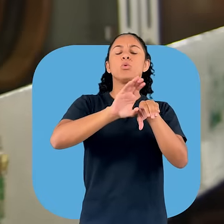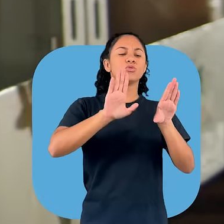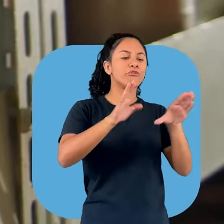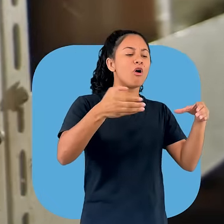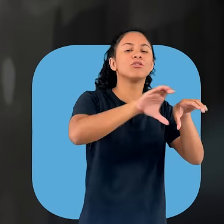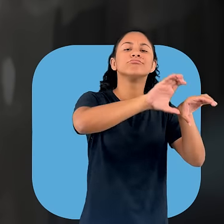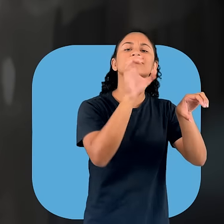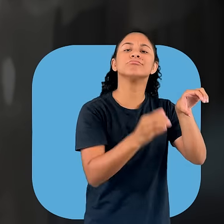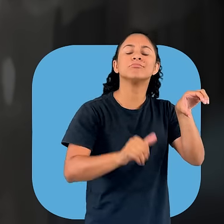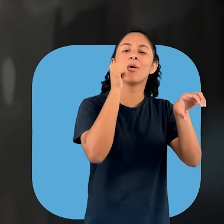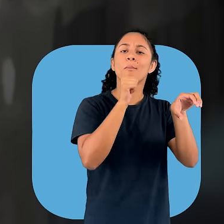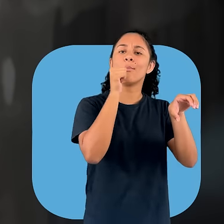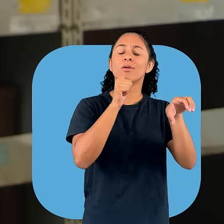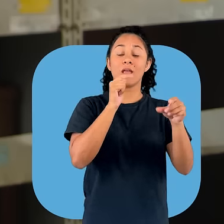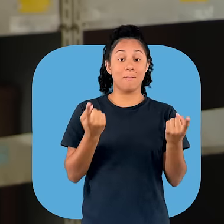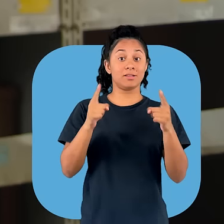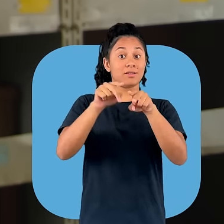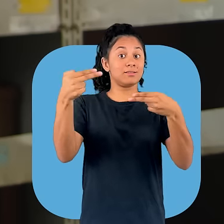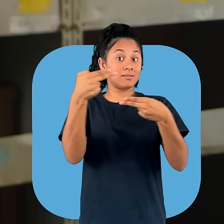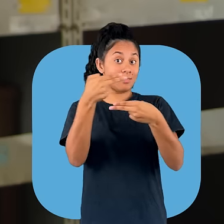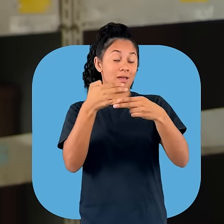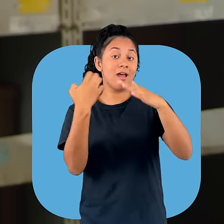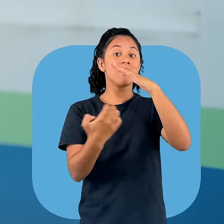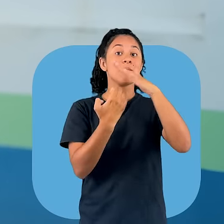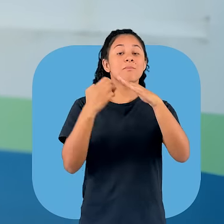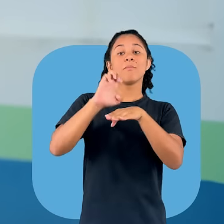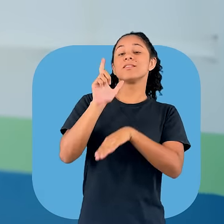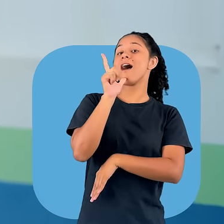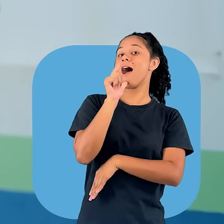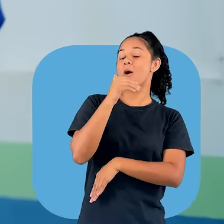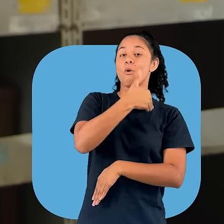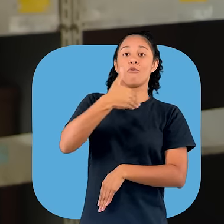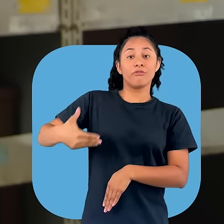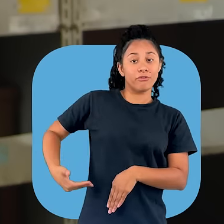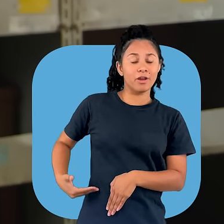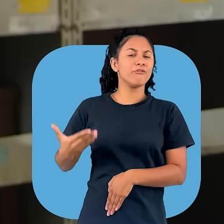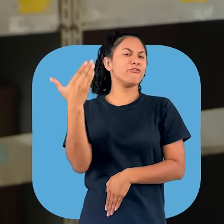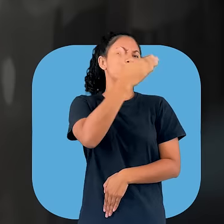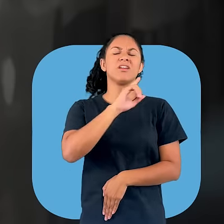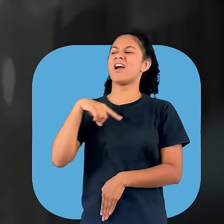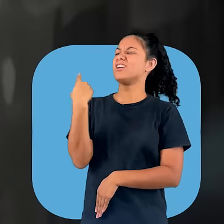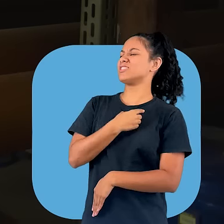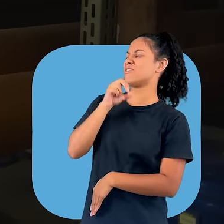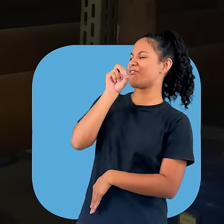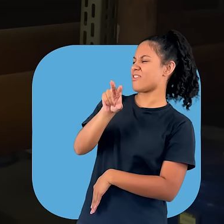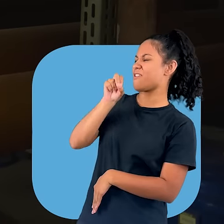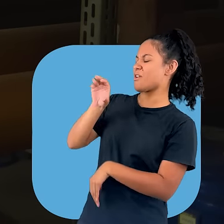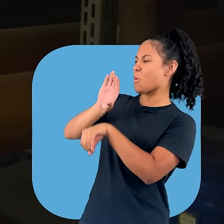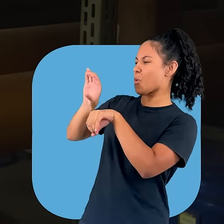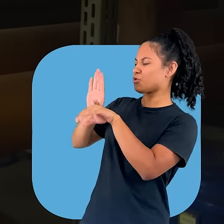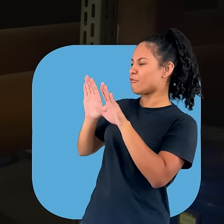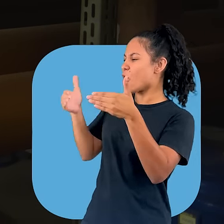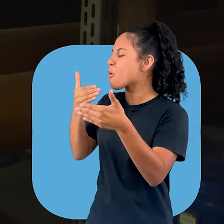Então, fiquei sabendo do curso Encanadoras. Que era uma parceria do Senai com a Compesa e governo. Fui. A gente vê